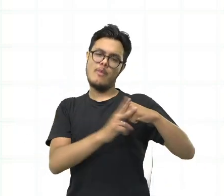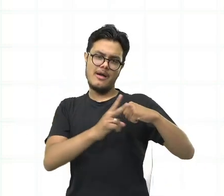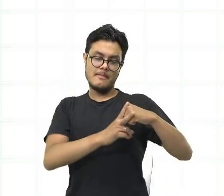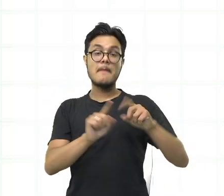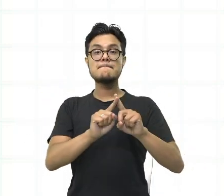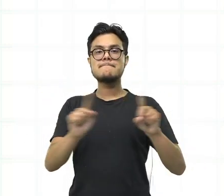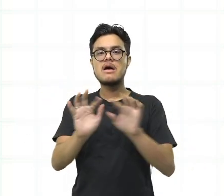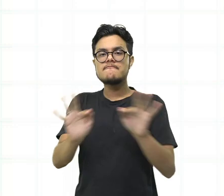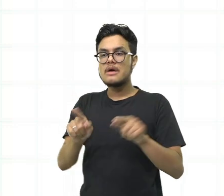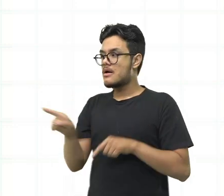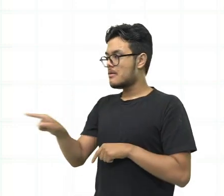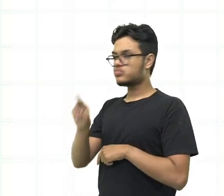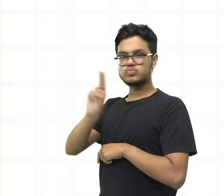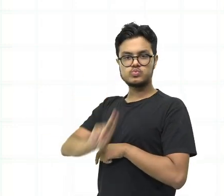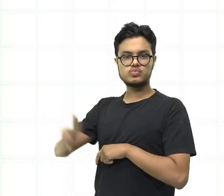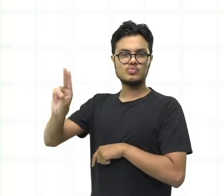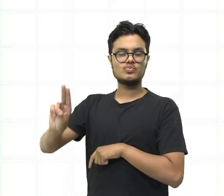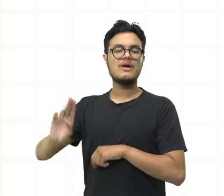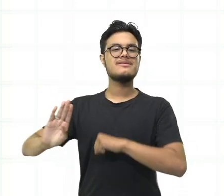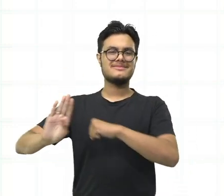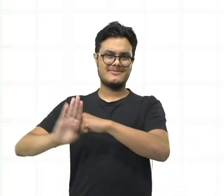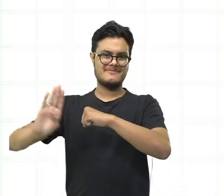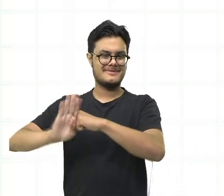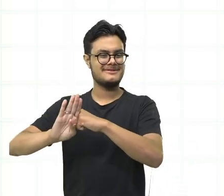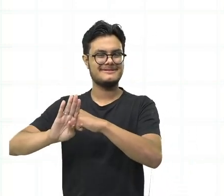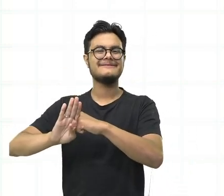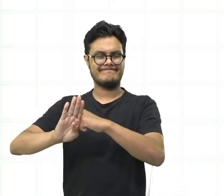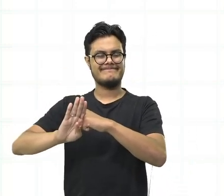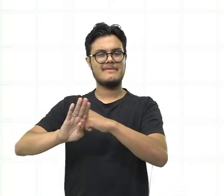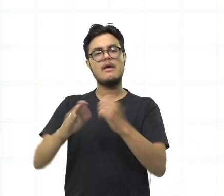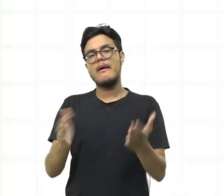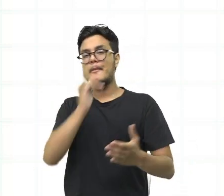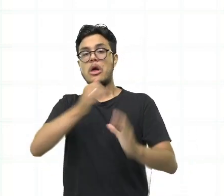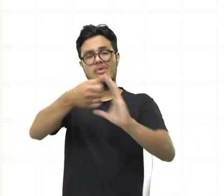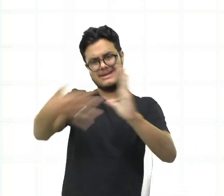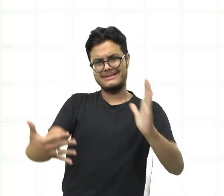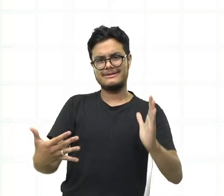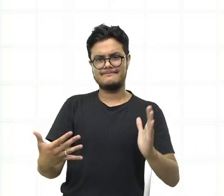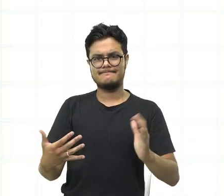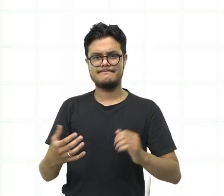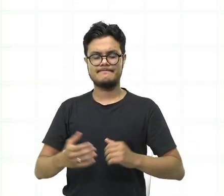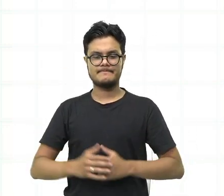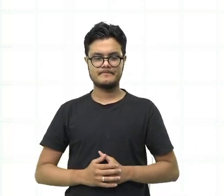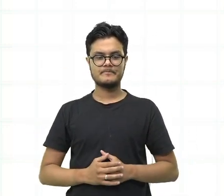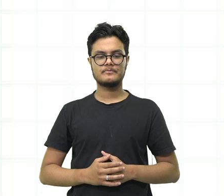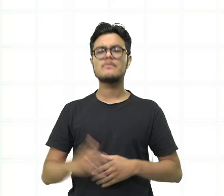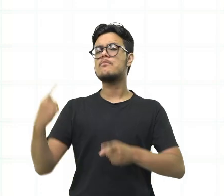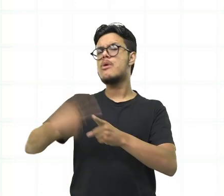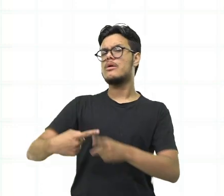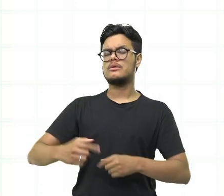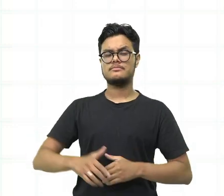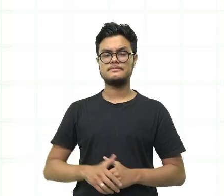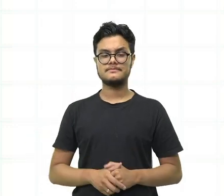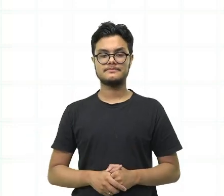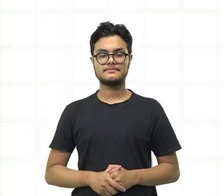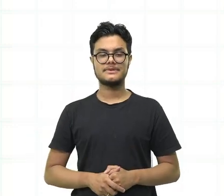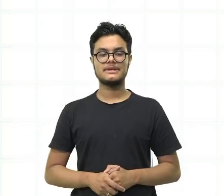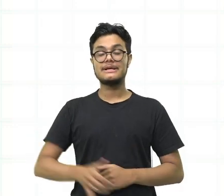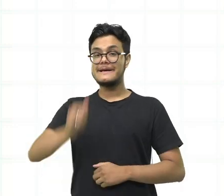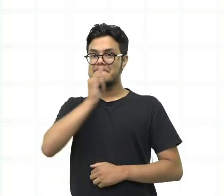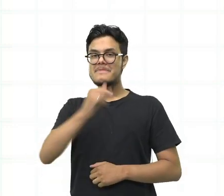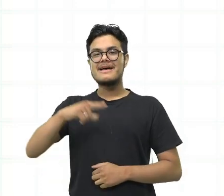nossa oração, ele está como um substantivo. E por que isso aconteceu? Olha